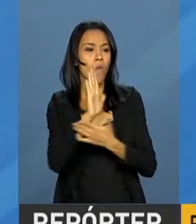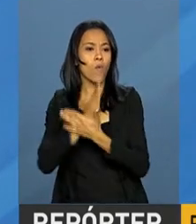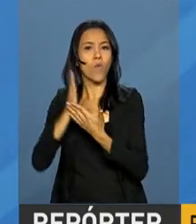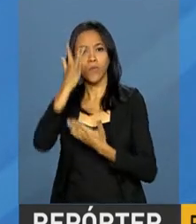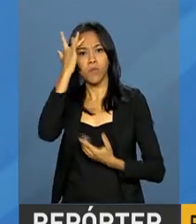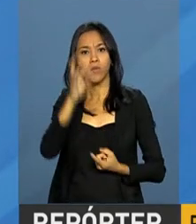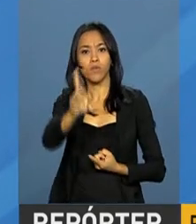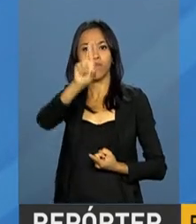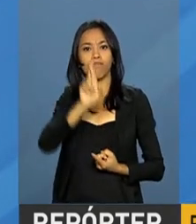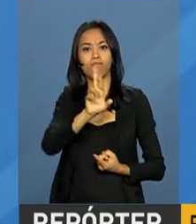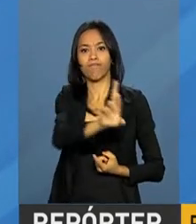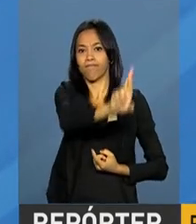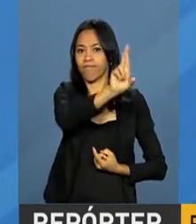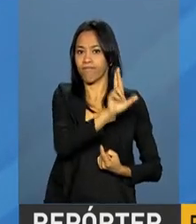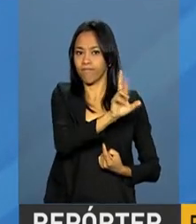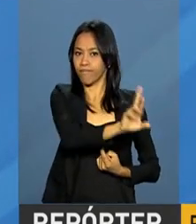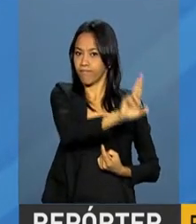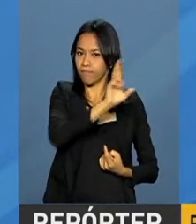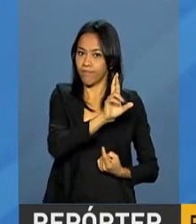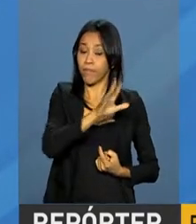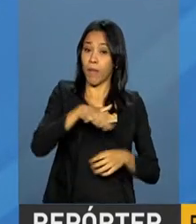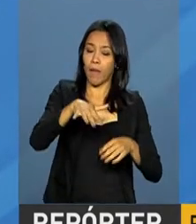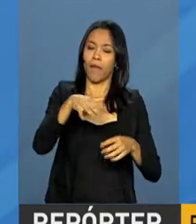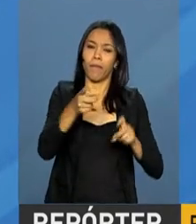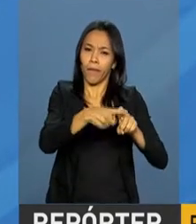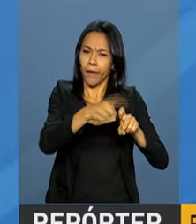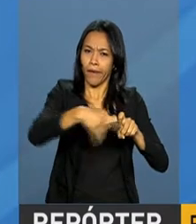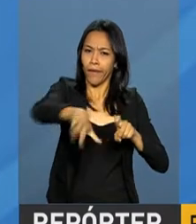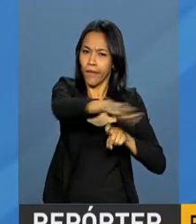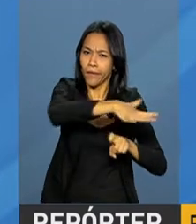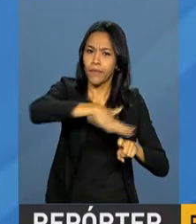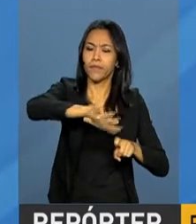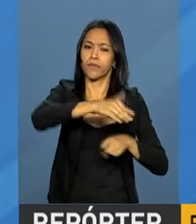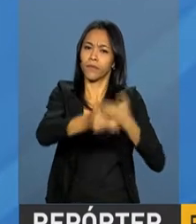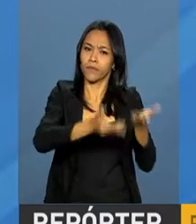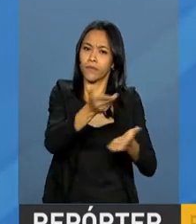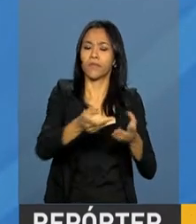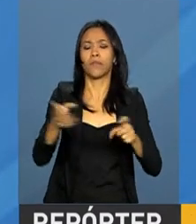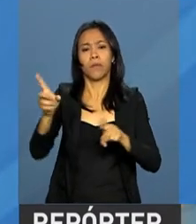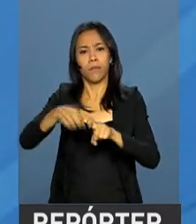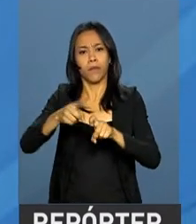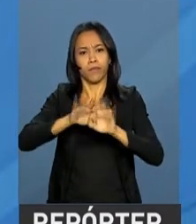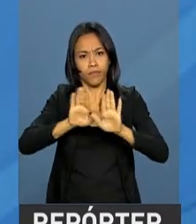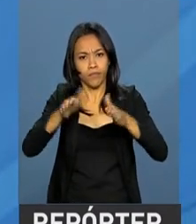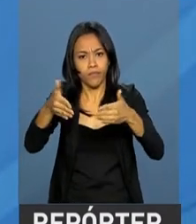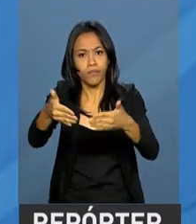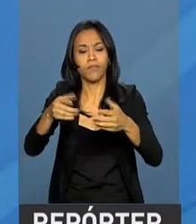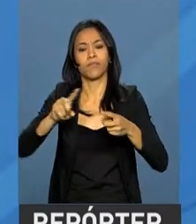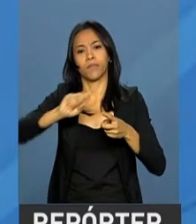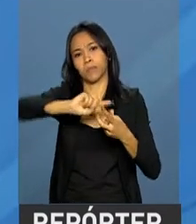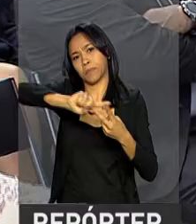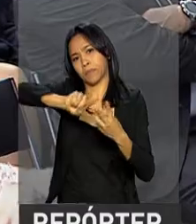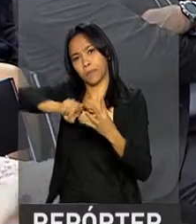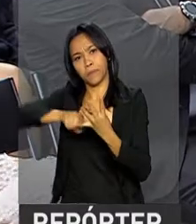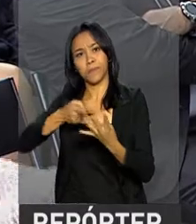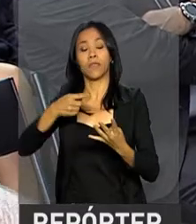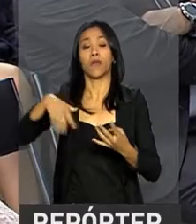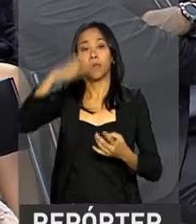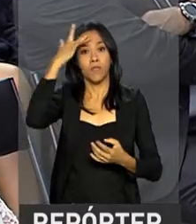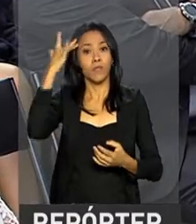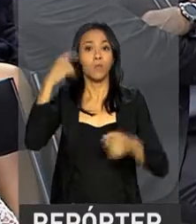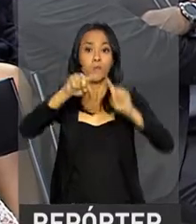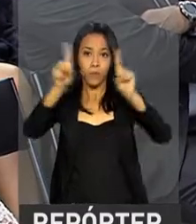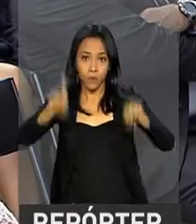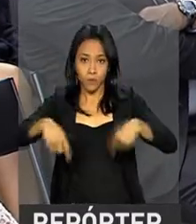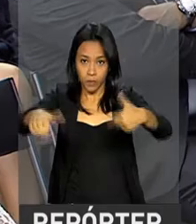que estarão aqui médicos da atenção básica da atenção especializada servidores do nosso ministério de modo